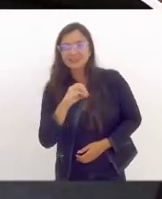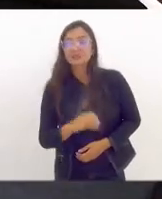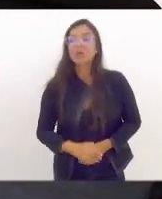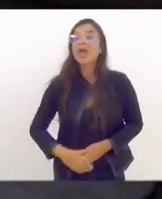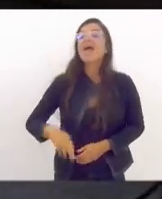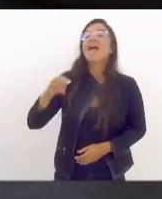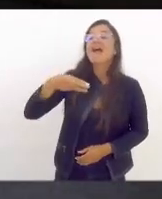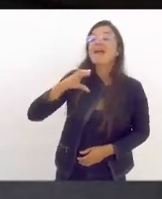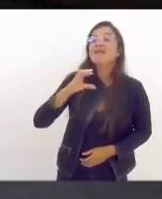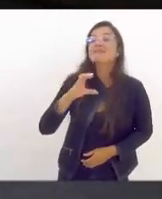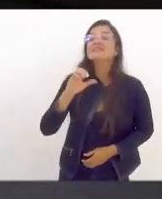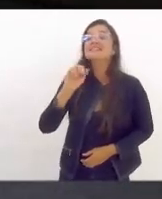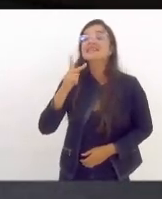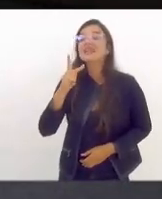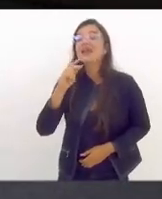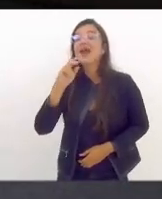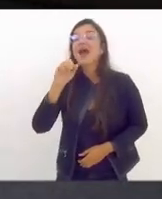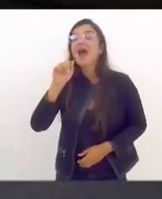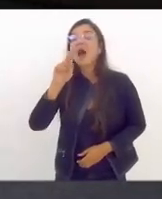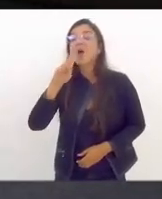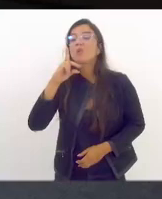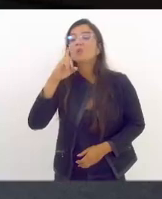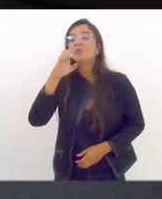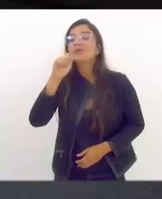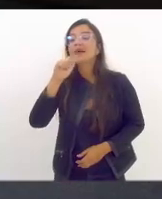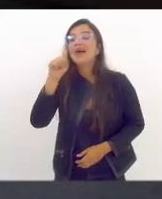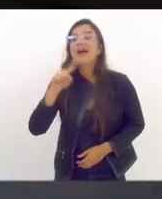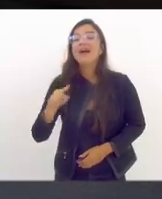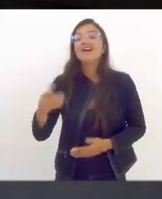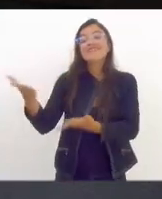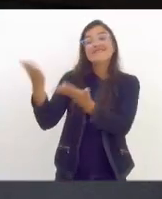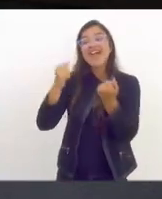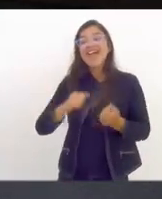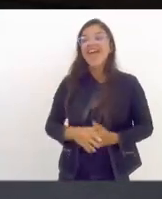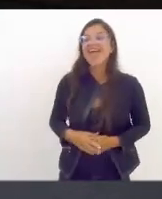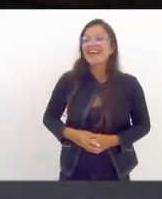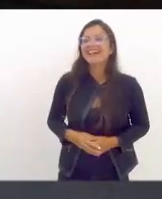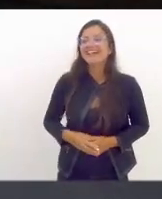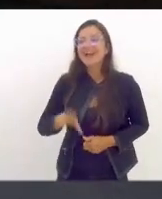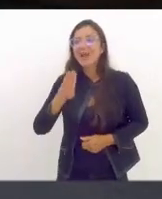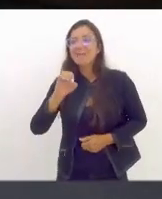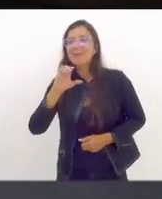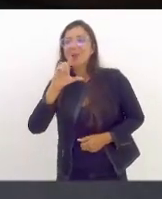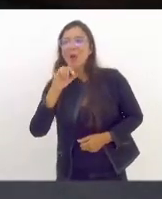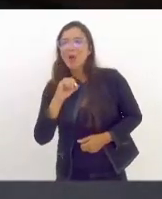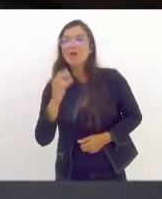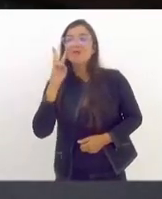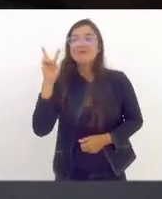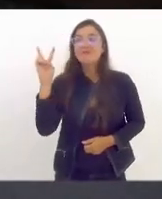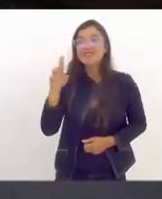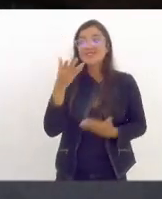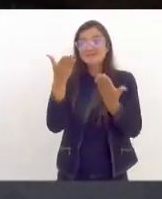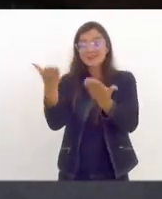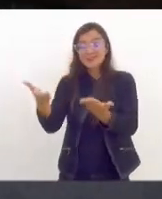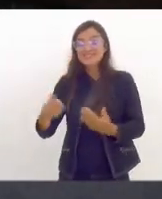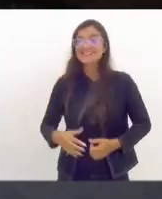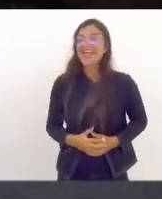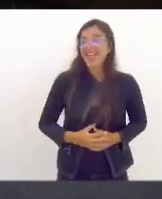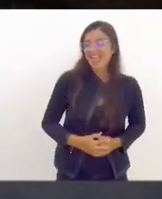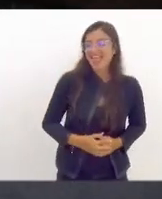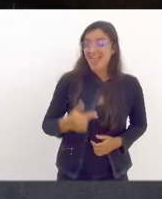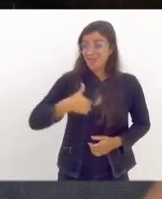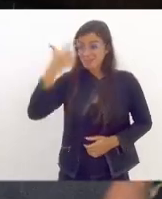mcdaste da batalha do tanque o bloco te vejo por dentro sou da radiologia